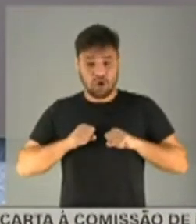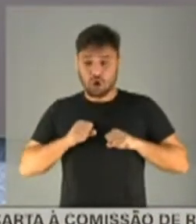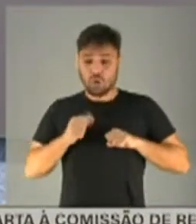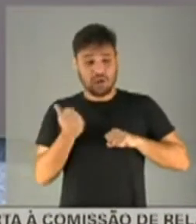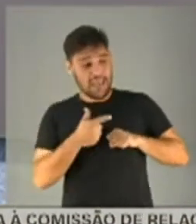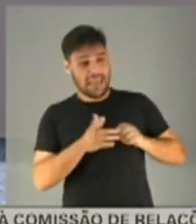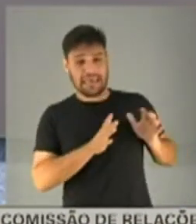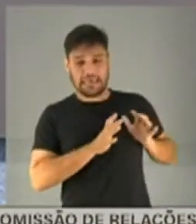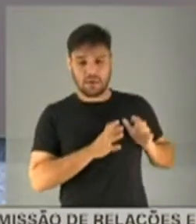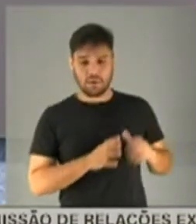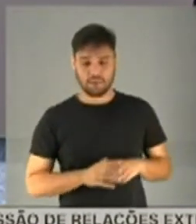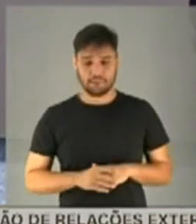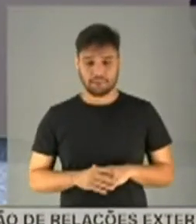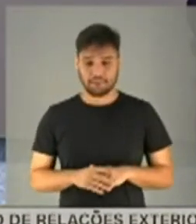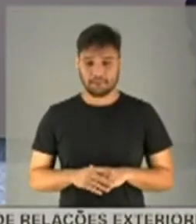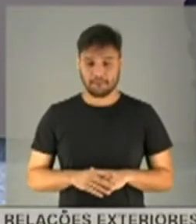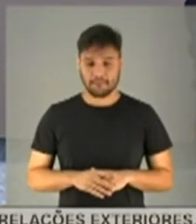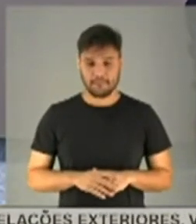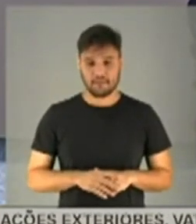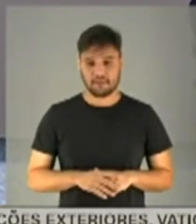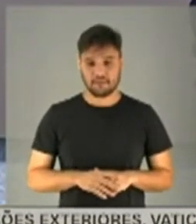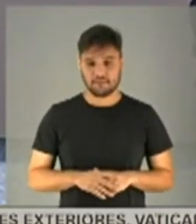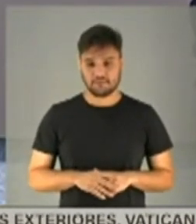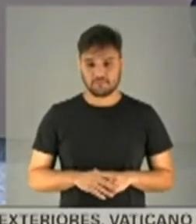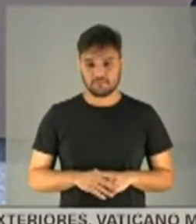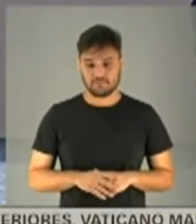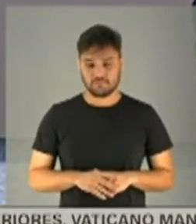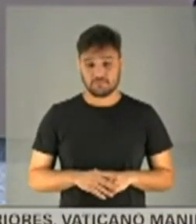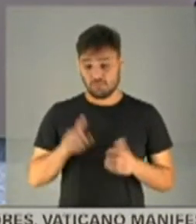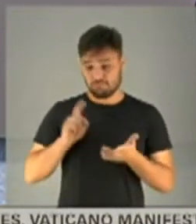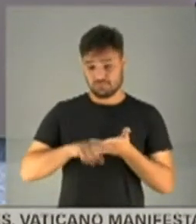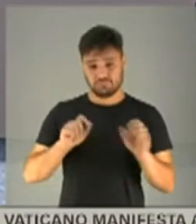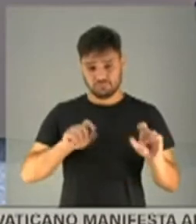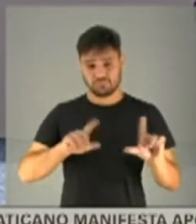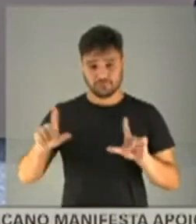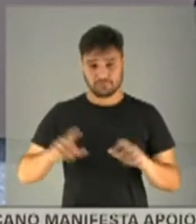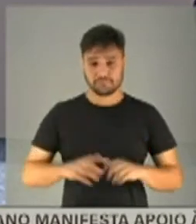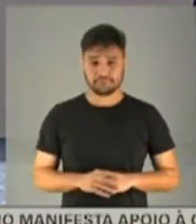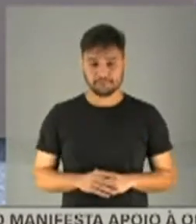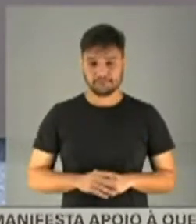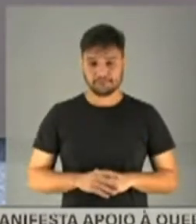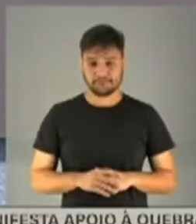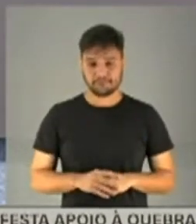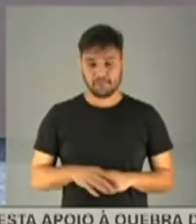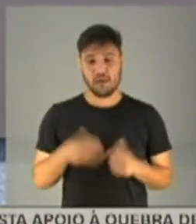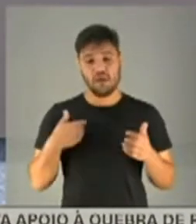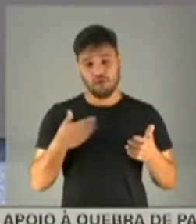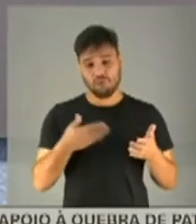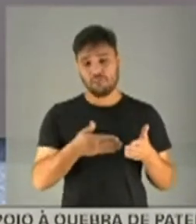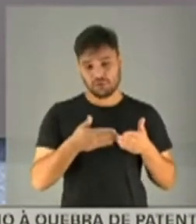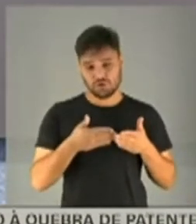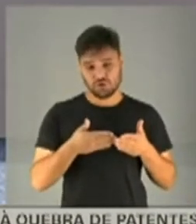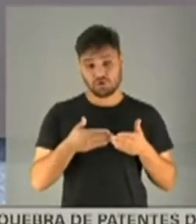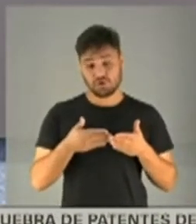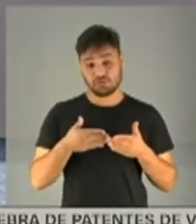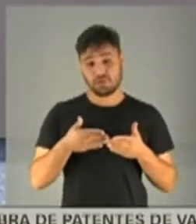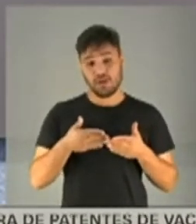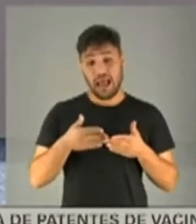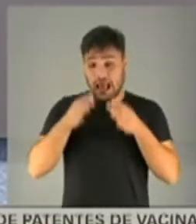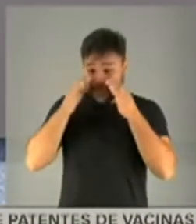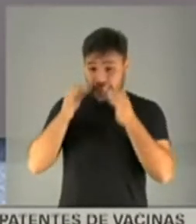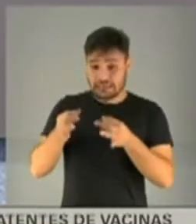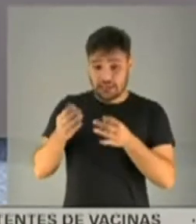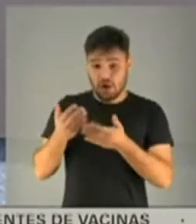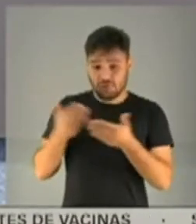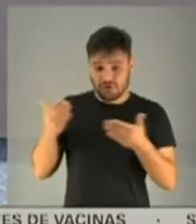mais ricas nesse país. E, próximo slide, por favor. e eu vou pedir especial atenção dos